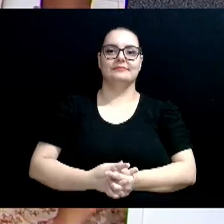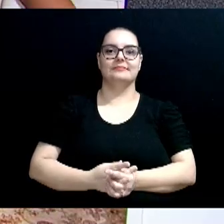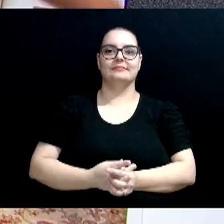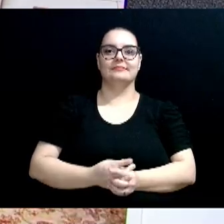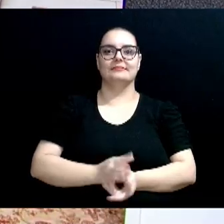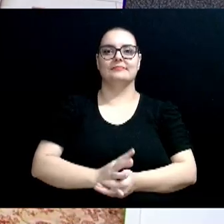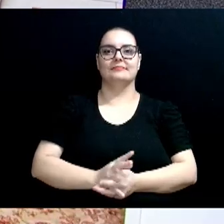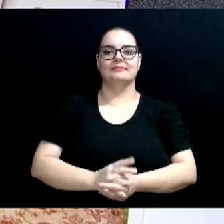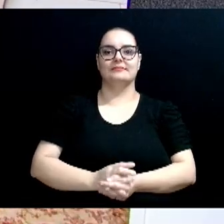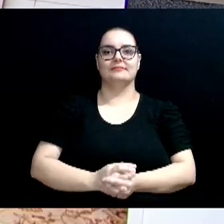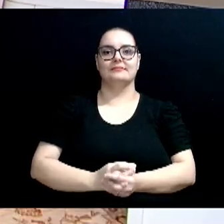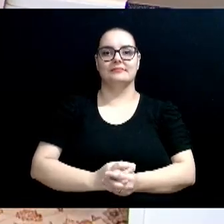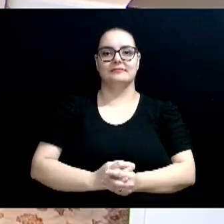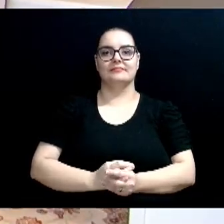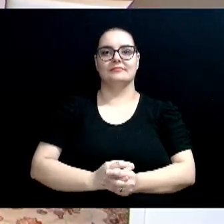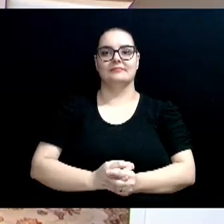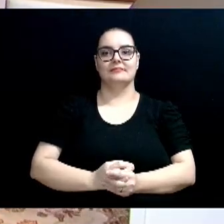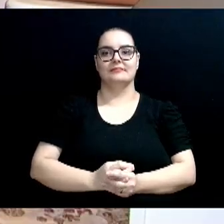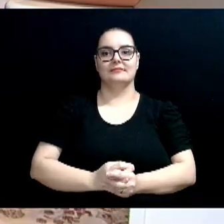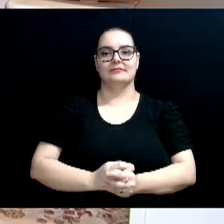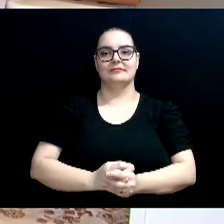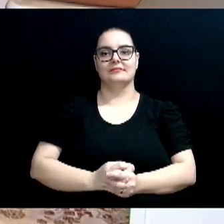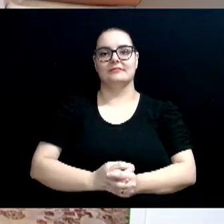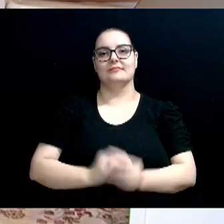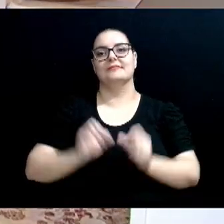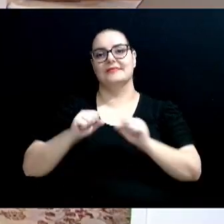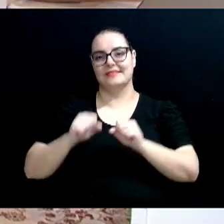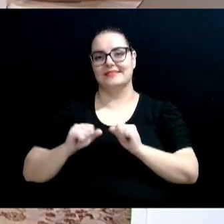Então, sim, eu desisti.